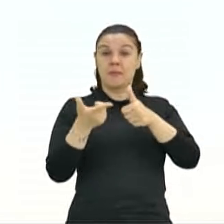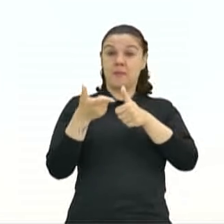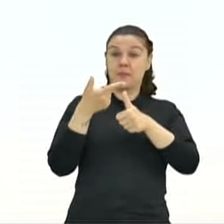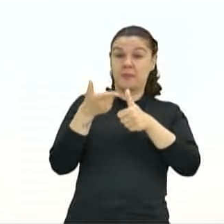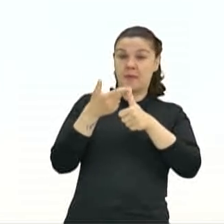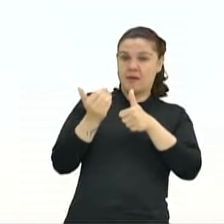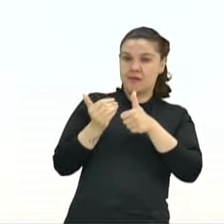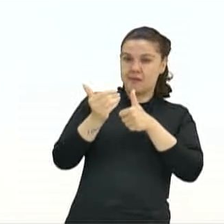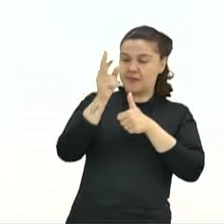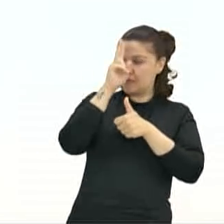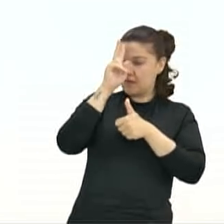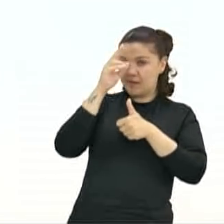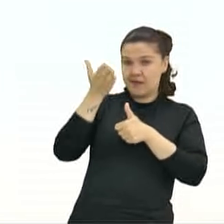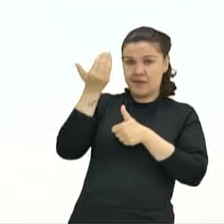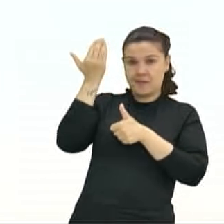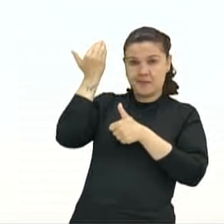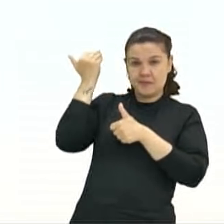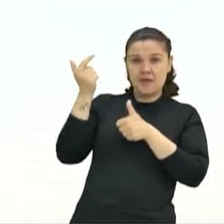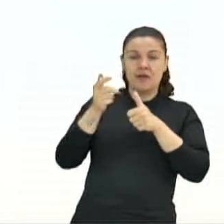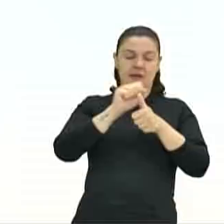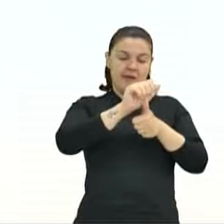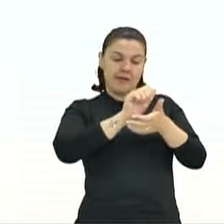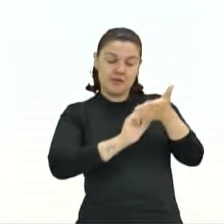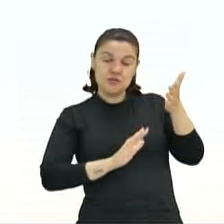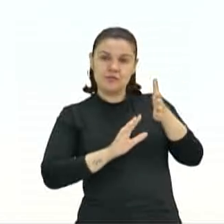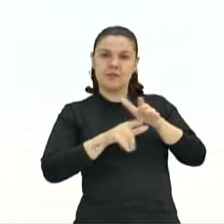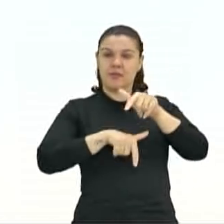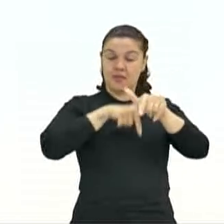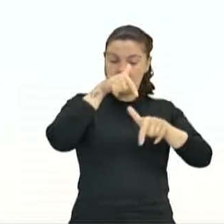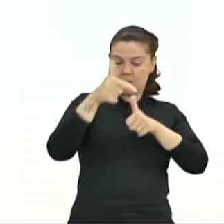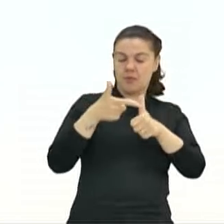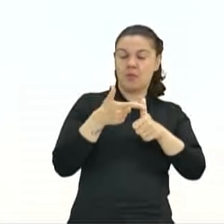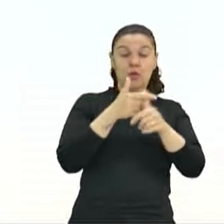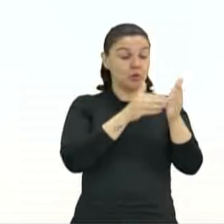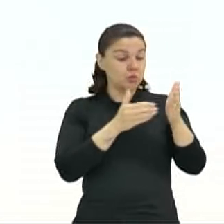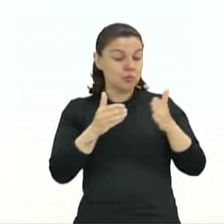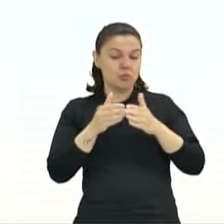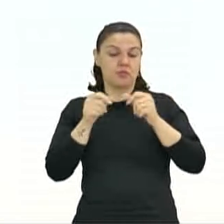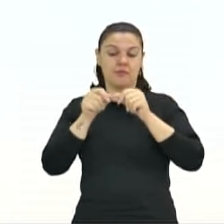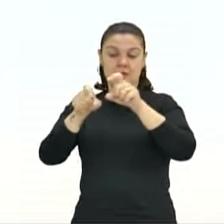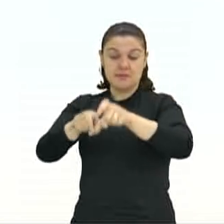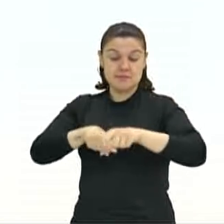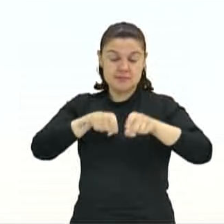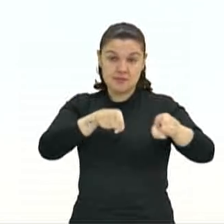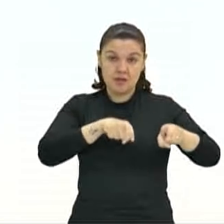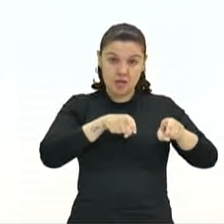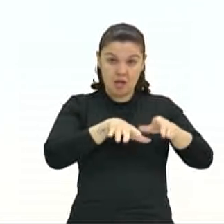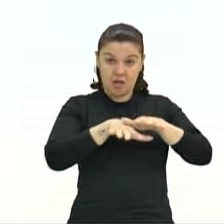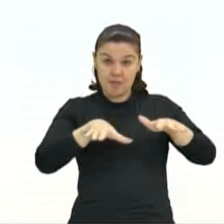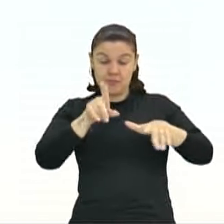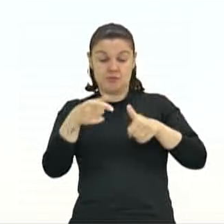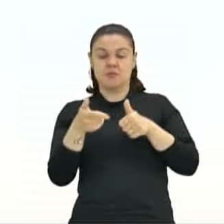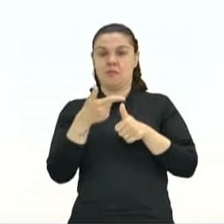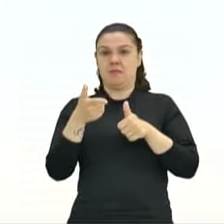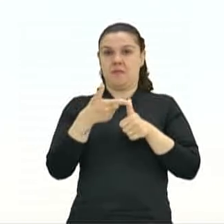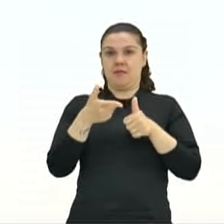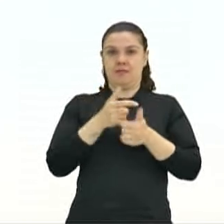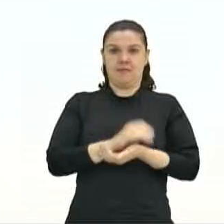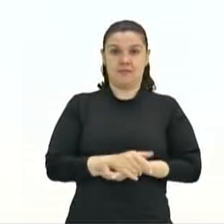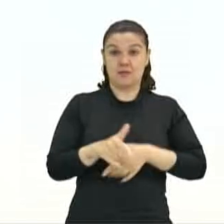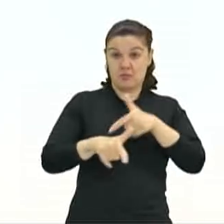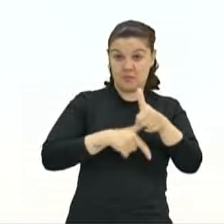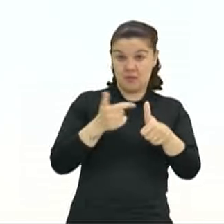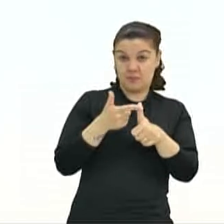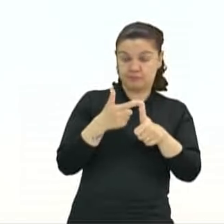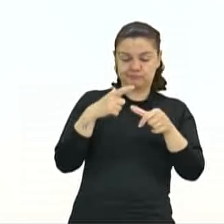aula anterior, atividades primárias, tudo que é produzido no campo são as atividades primárias. E que ocorre